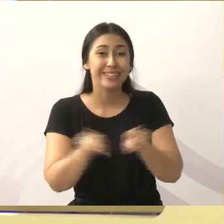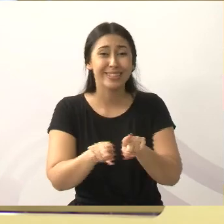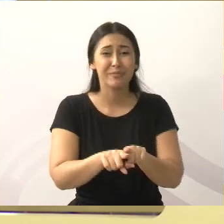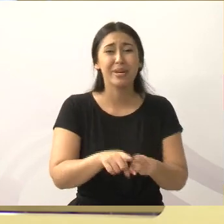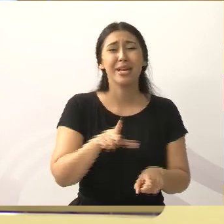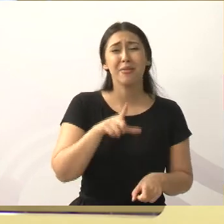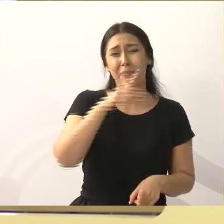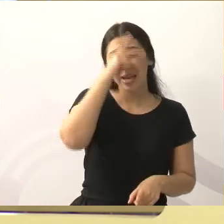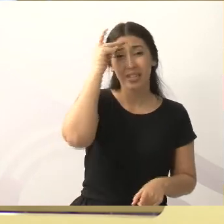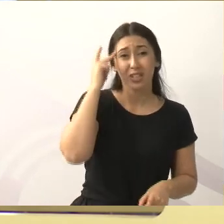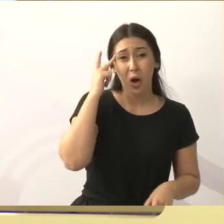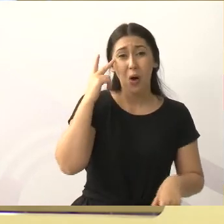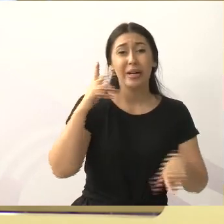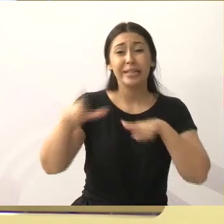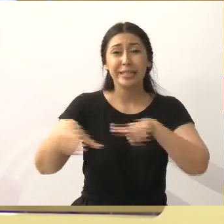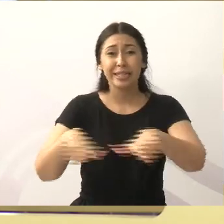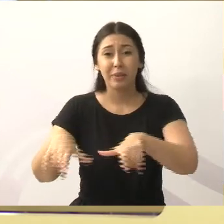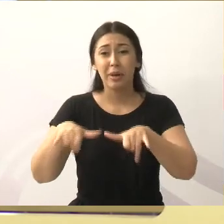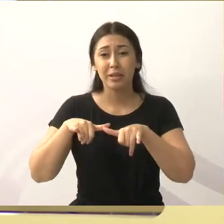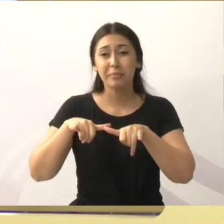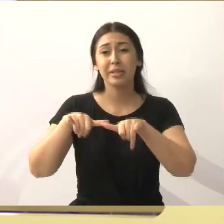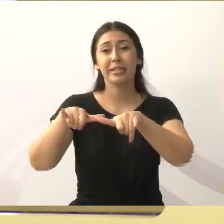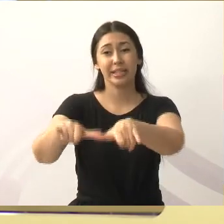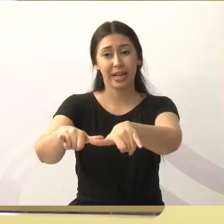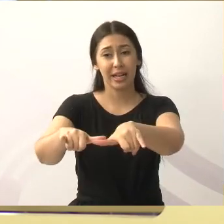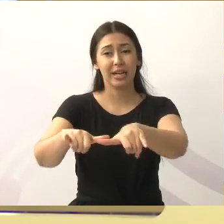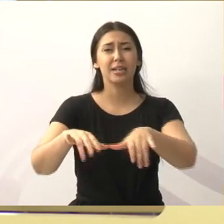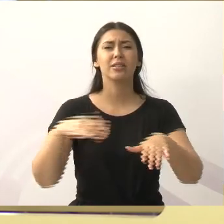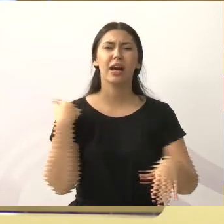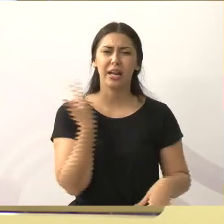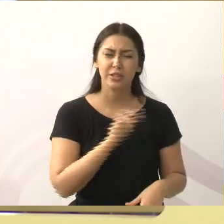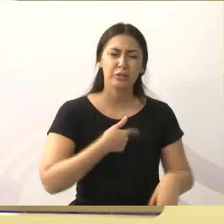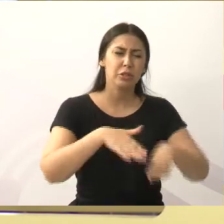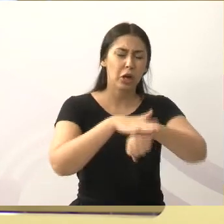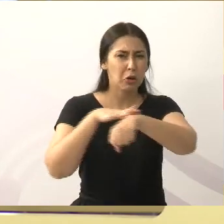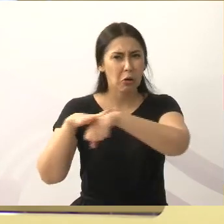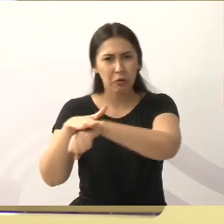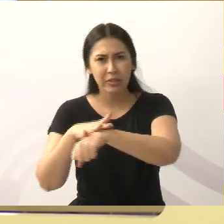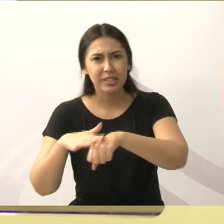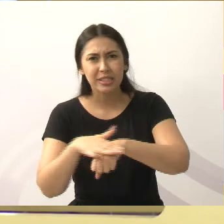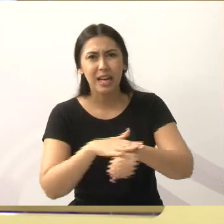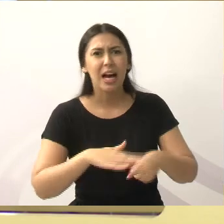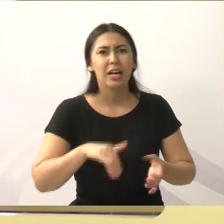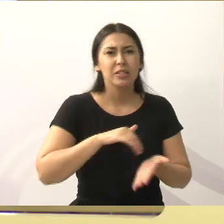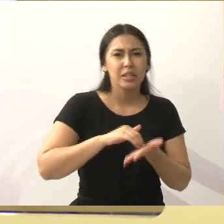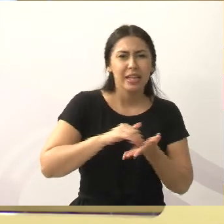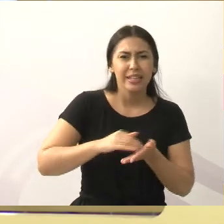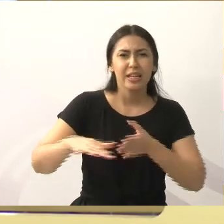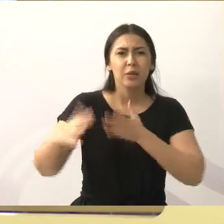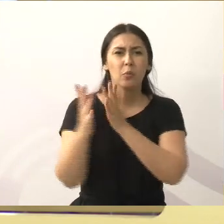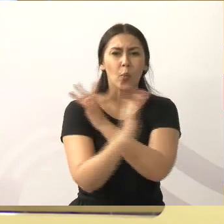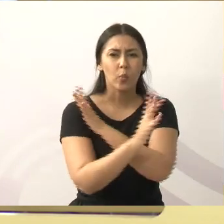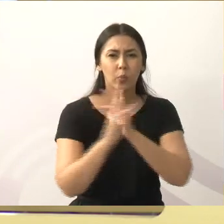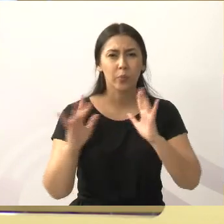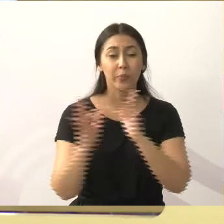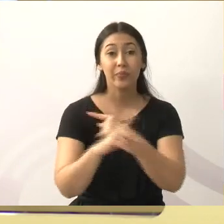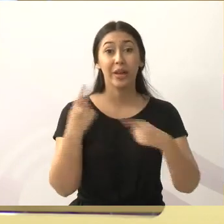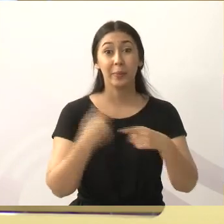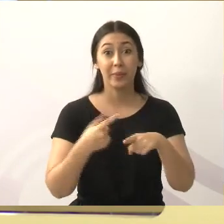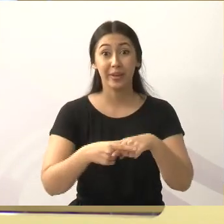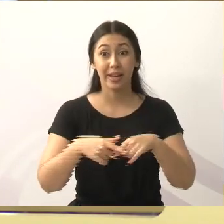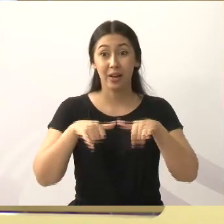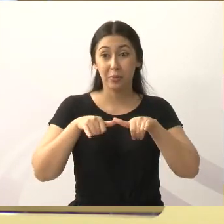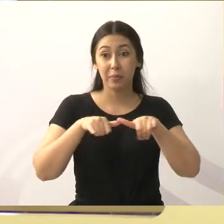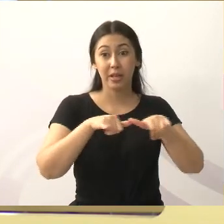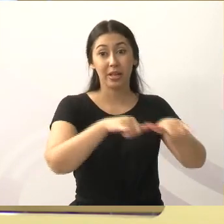rede de mercado, alguns horários aí, a gente já entrou em contato com a mobilidade urbana para adequar esses horários, porque os mercados estão voltando aí